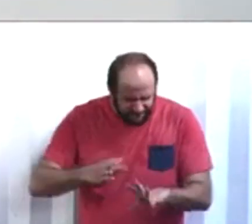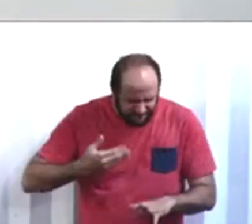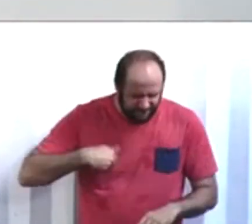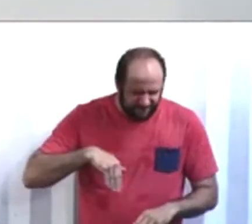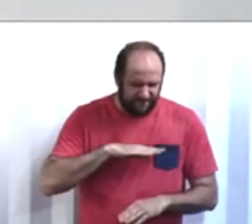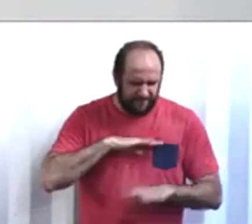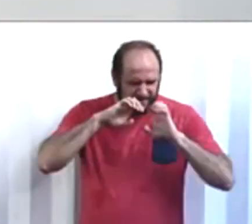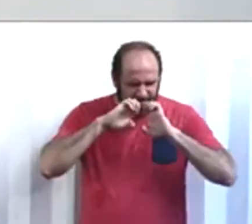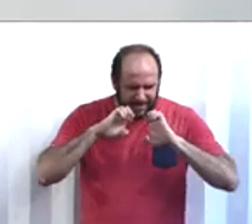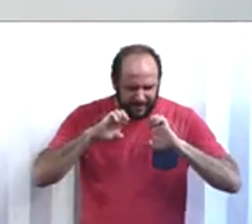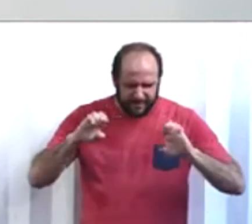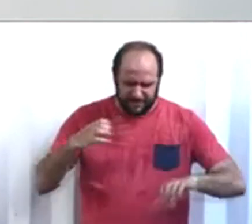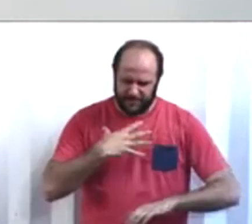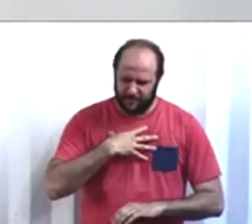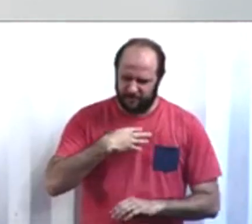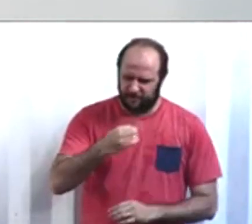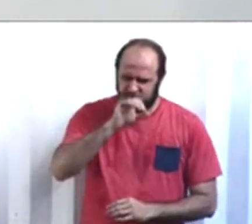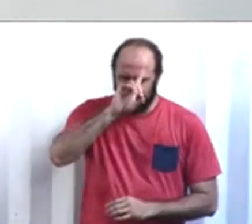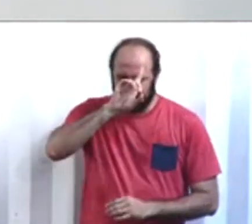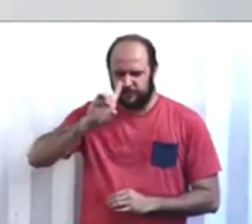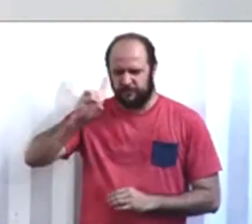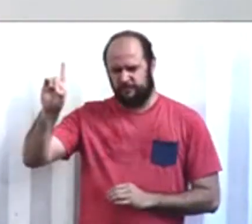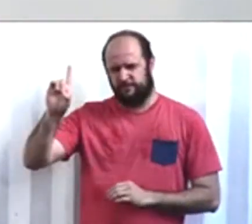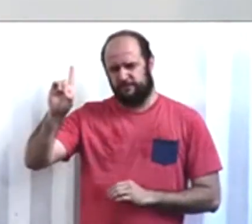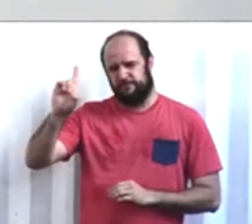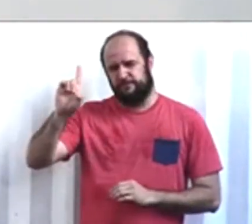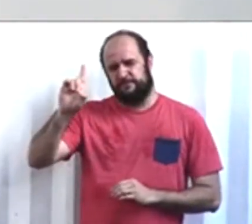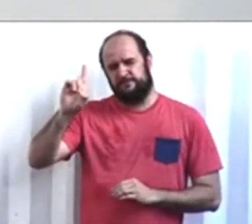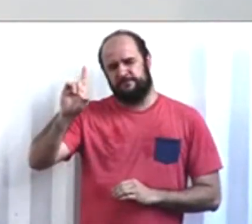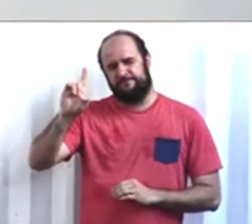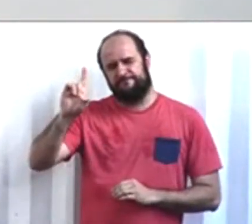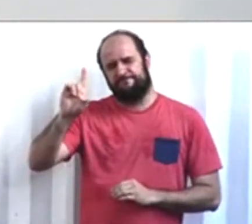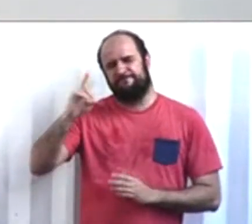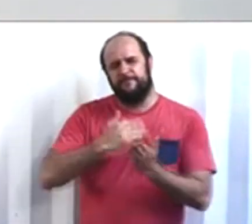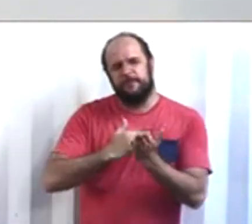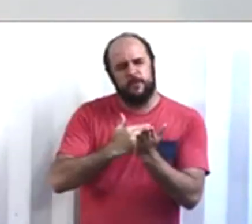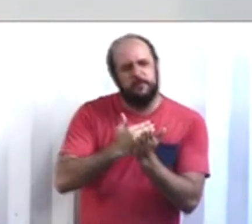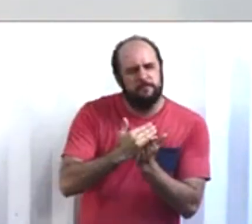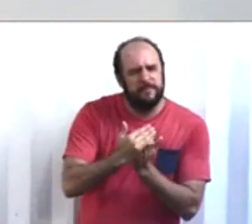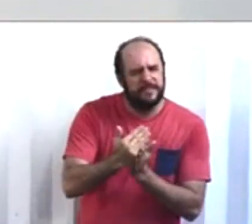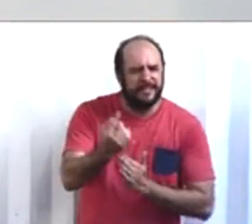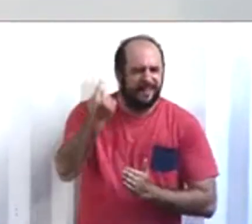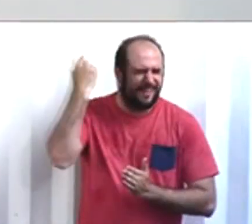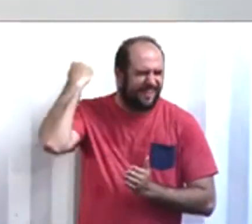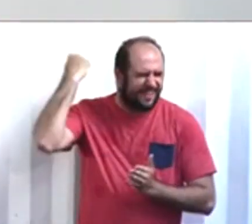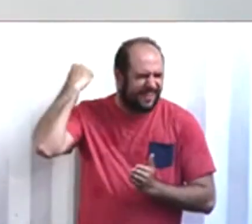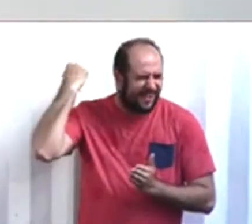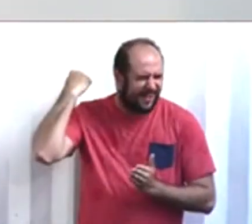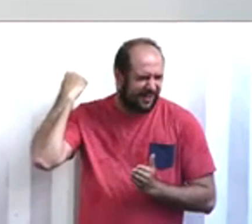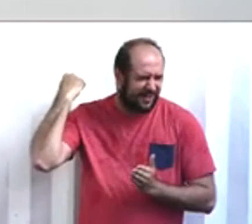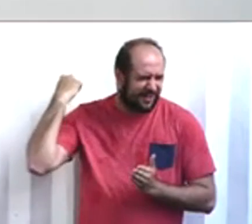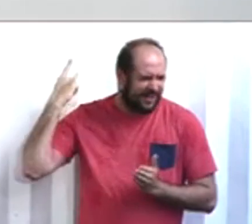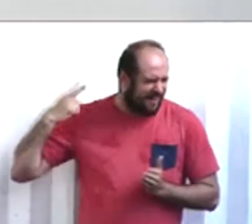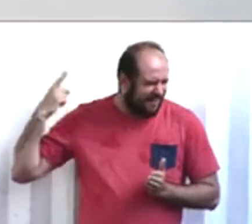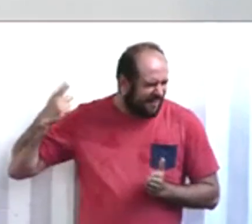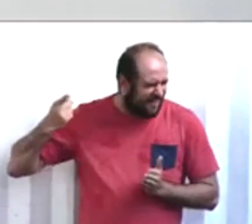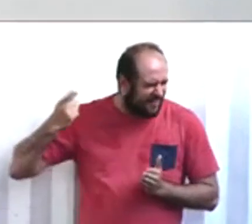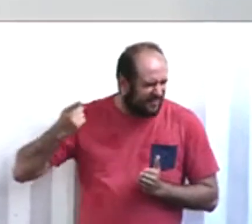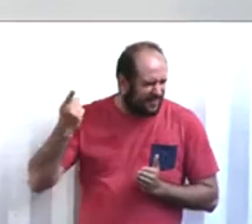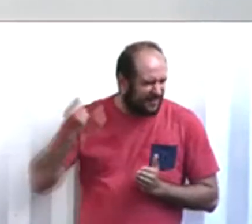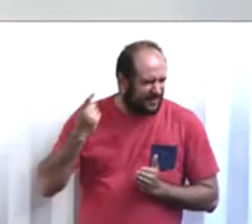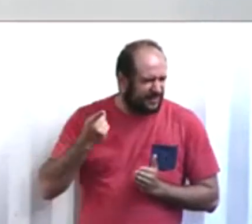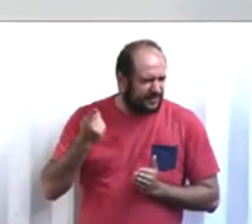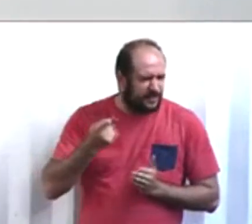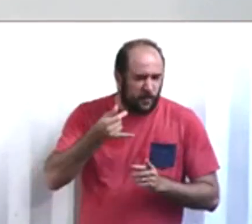o Evangelho do Filho de Deus teve o seu início na eternidade. Foi pregado pelos profetas